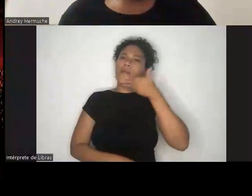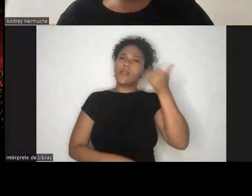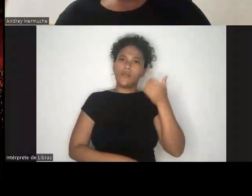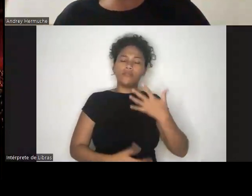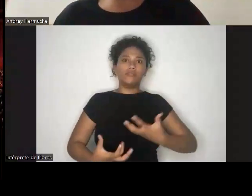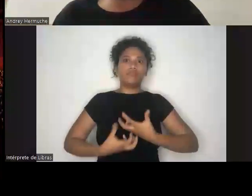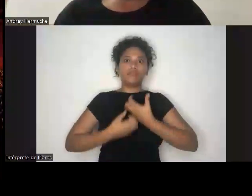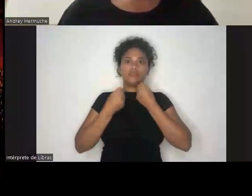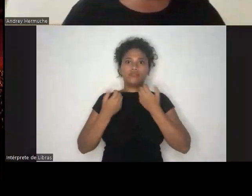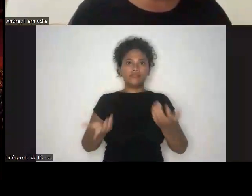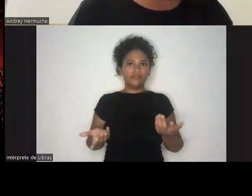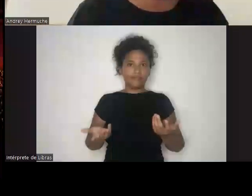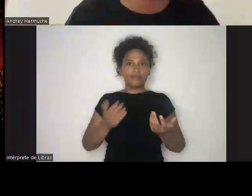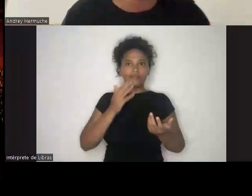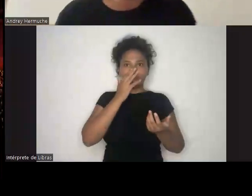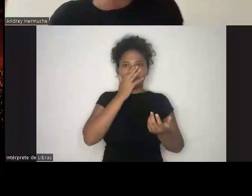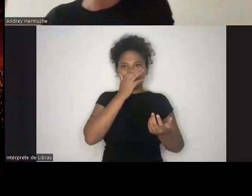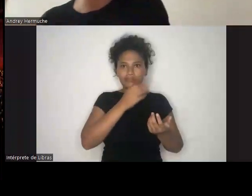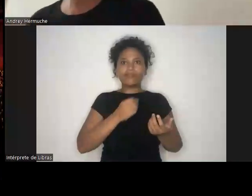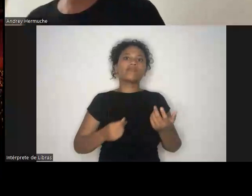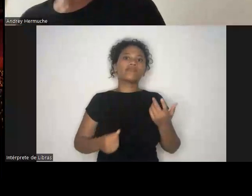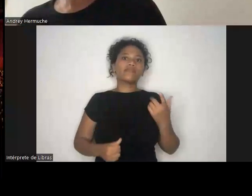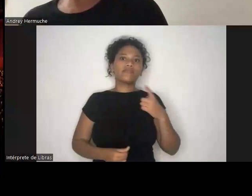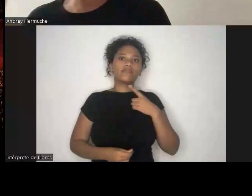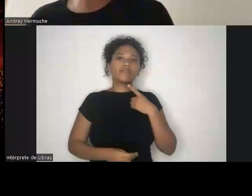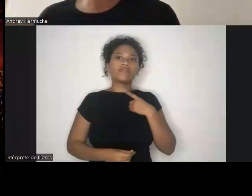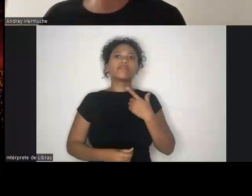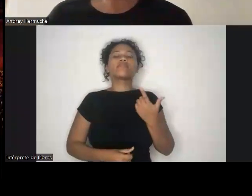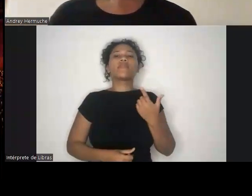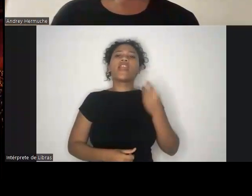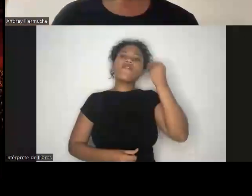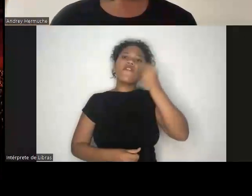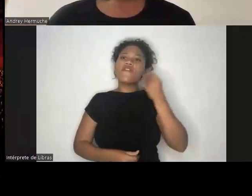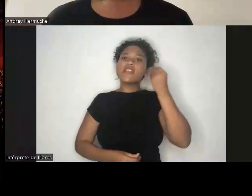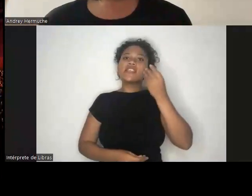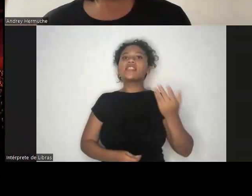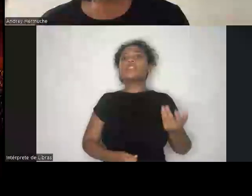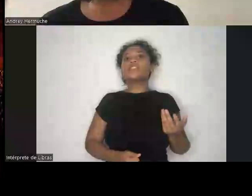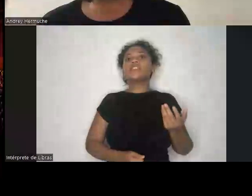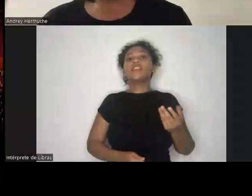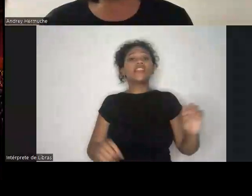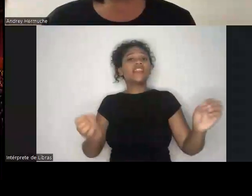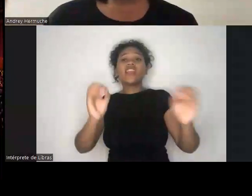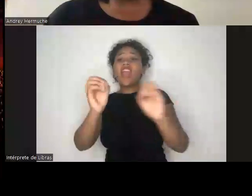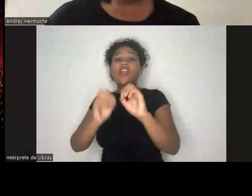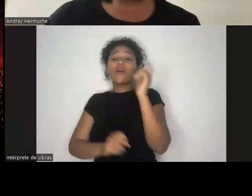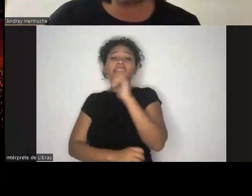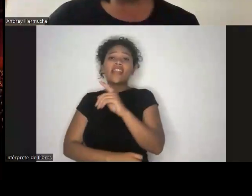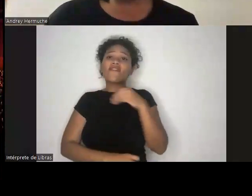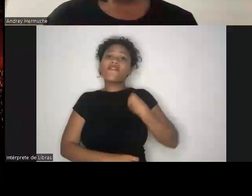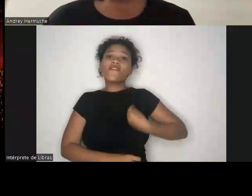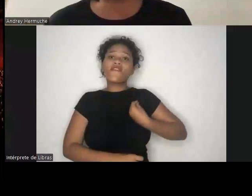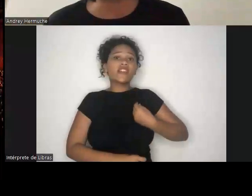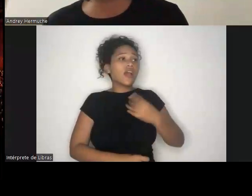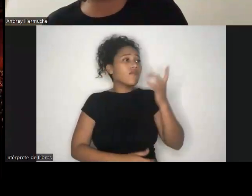muito a vivência de que é de que ninguém consegue viver só na realidade